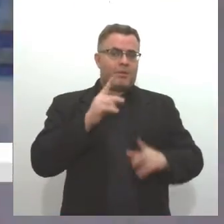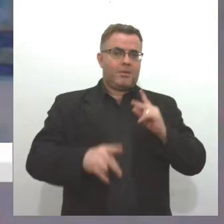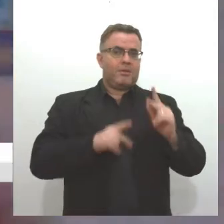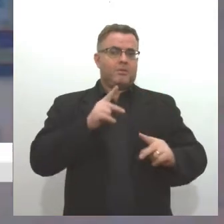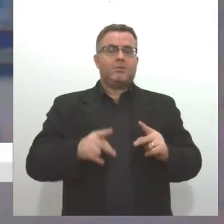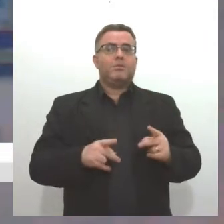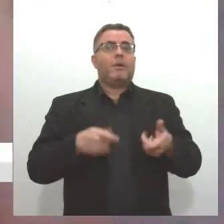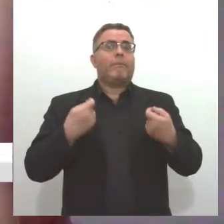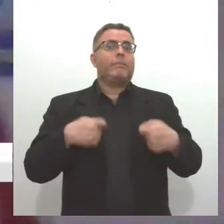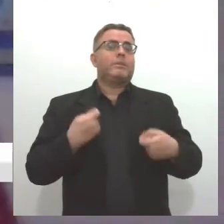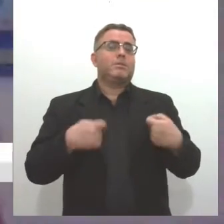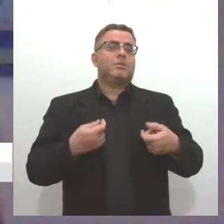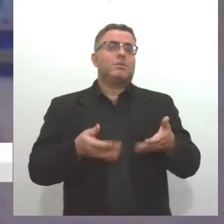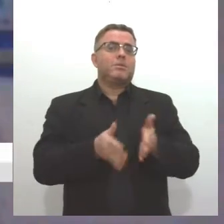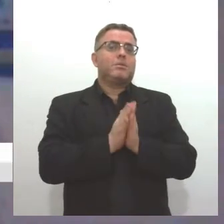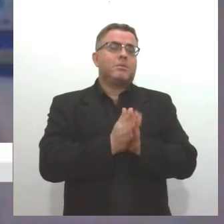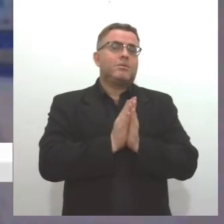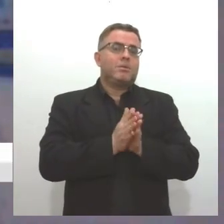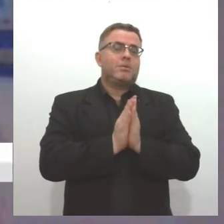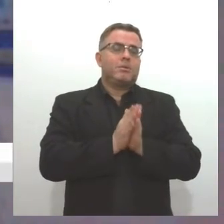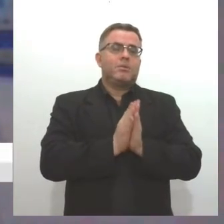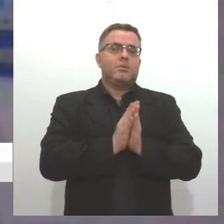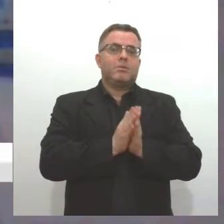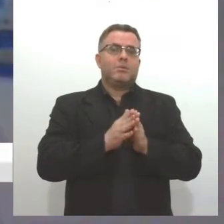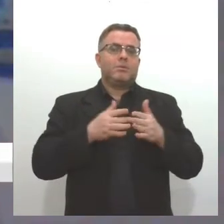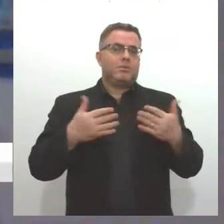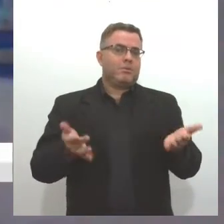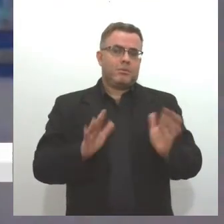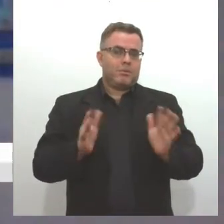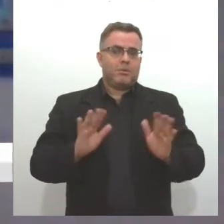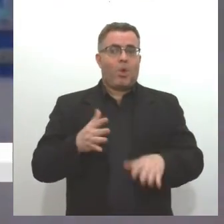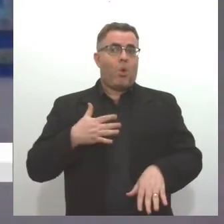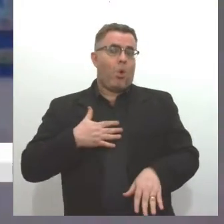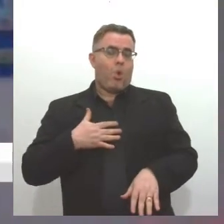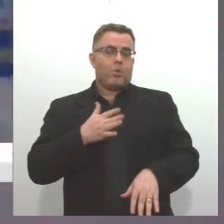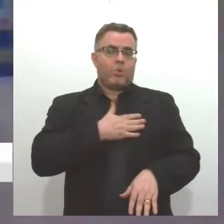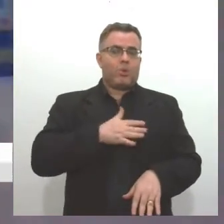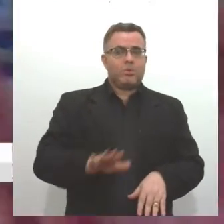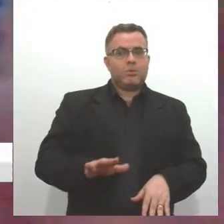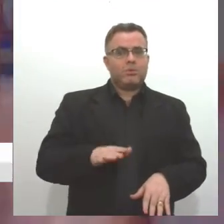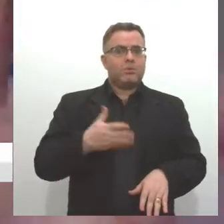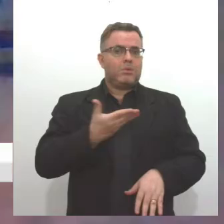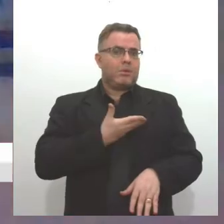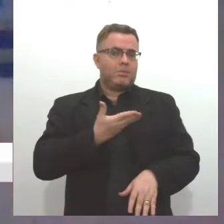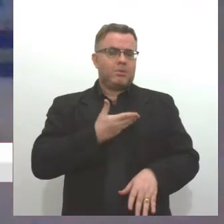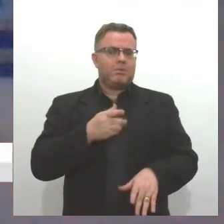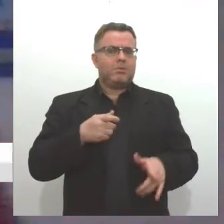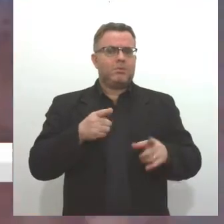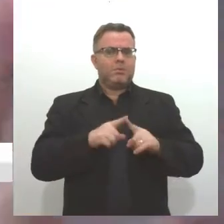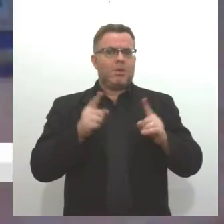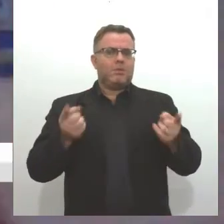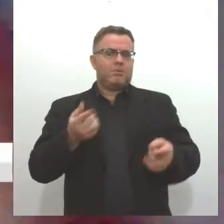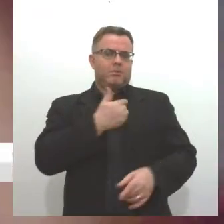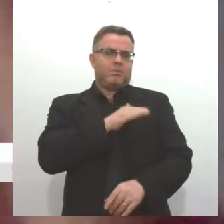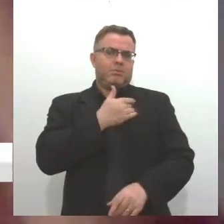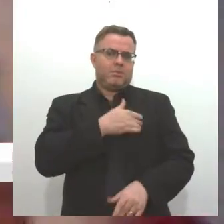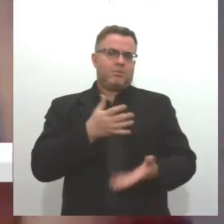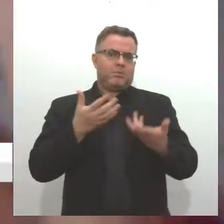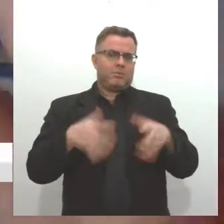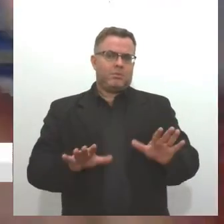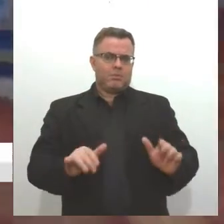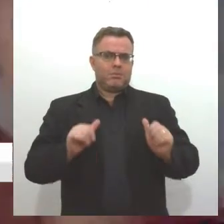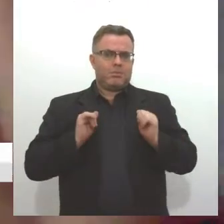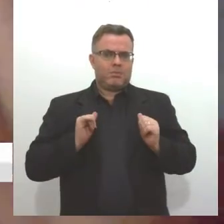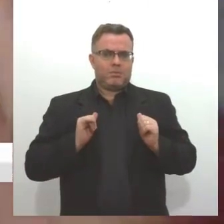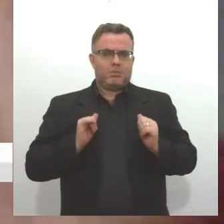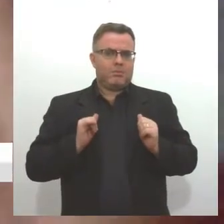padecer da boa vontade ou do entendimento que eu gosto, que eu tenho como amigo e não tenho discriminação, mas eu não quero fazer nada porque